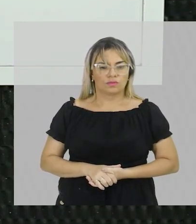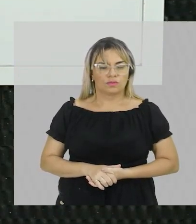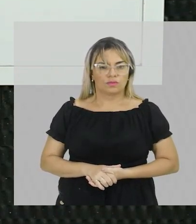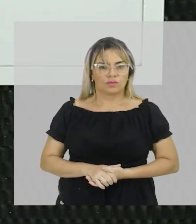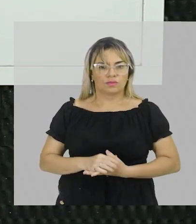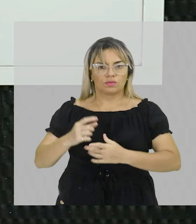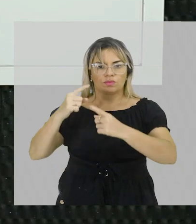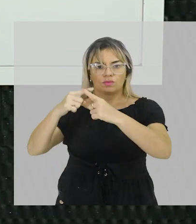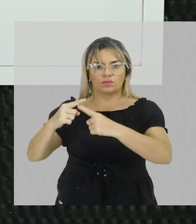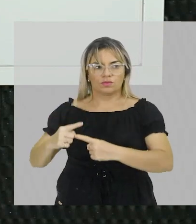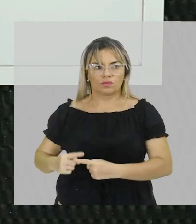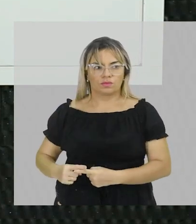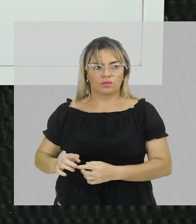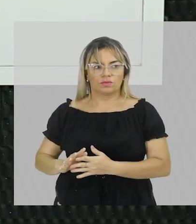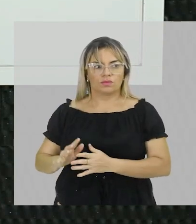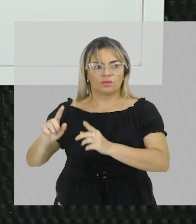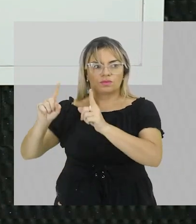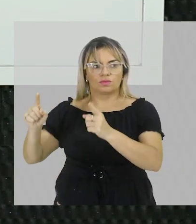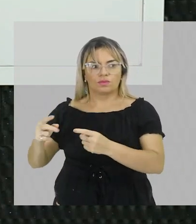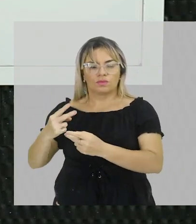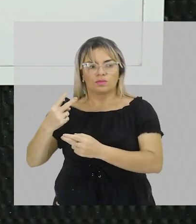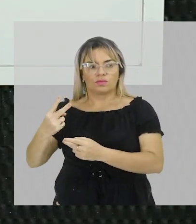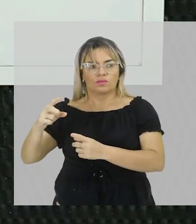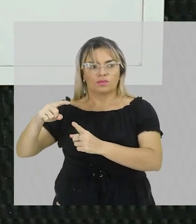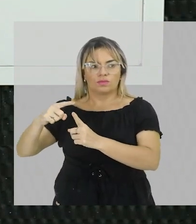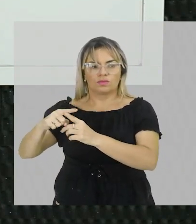E aqui também por 2 menos raiz de 2.